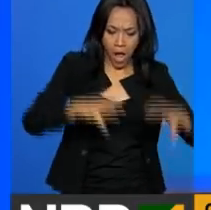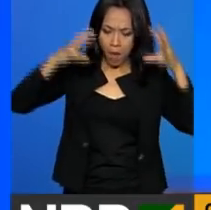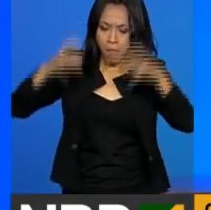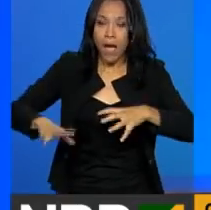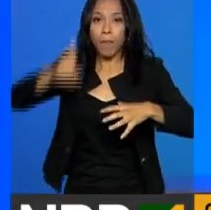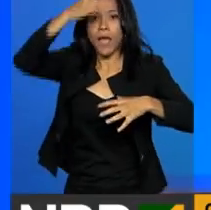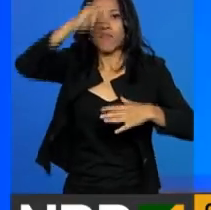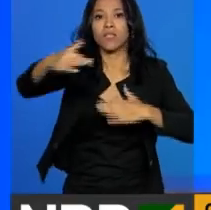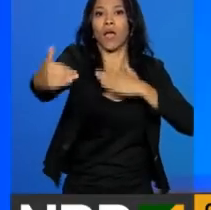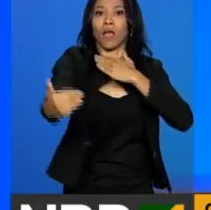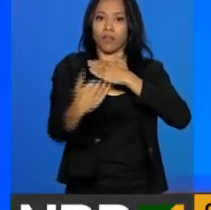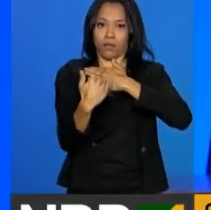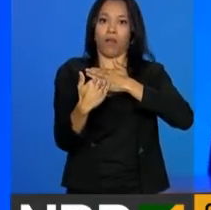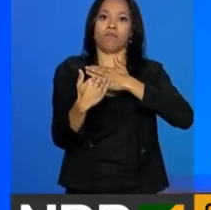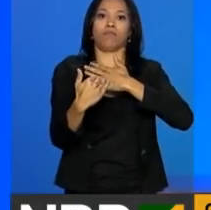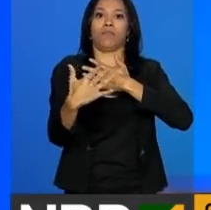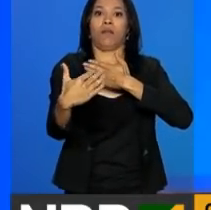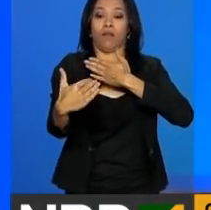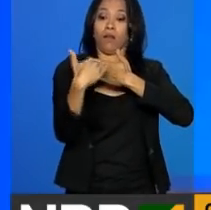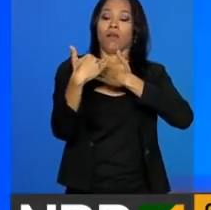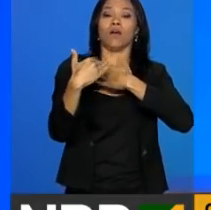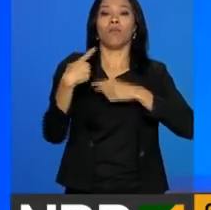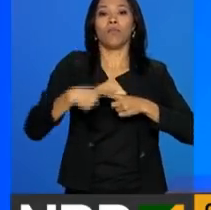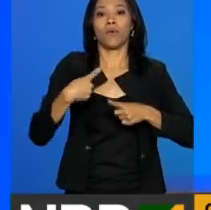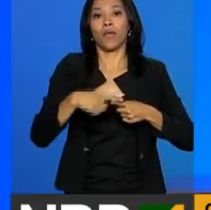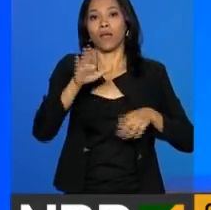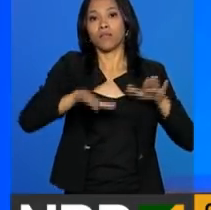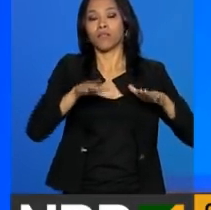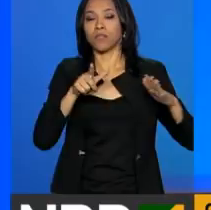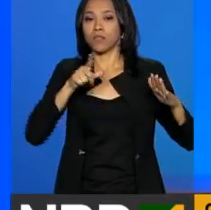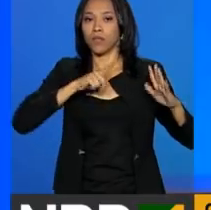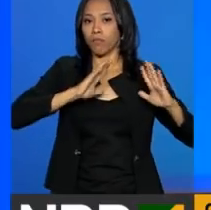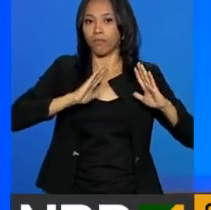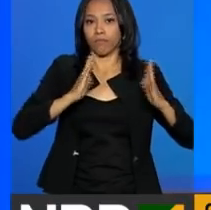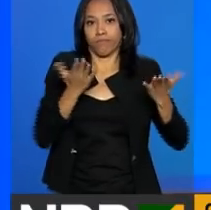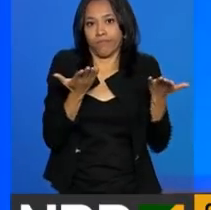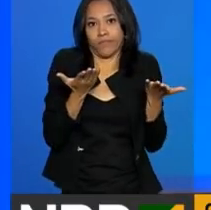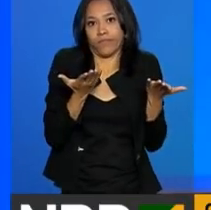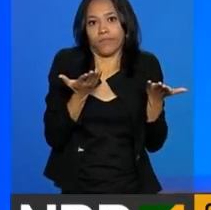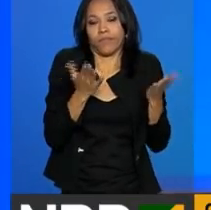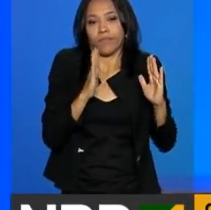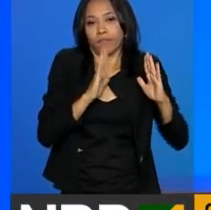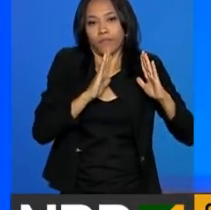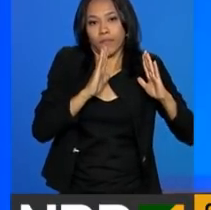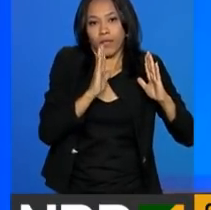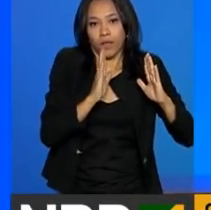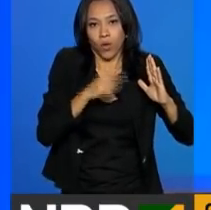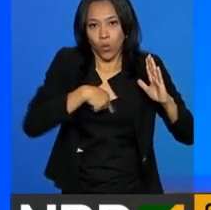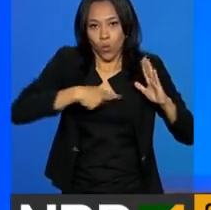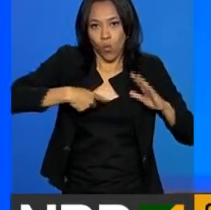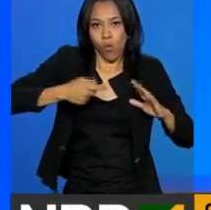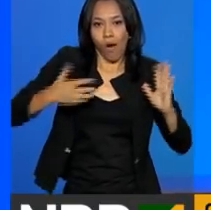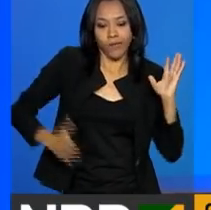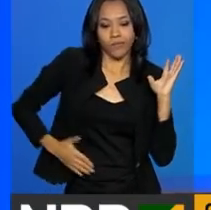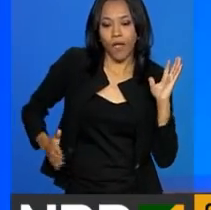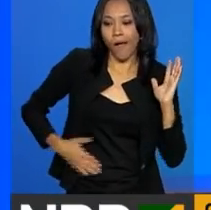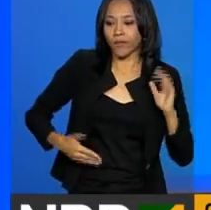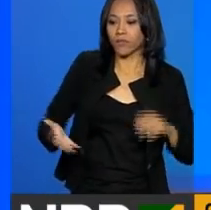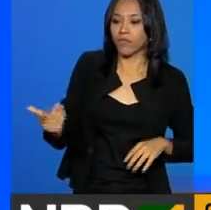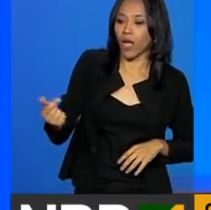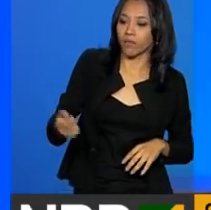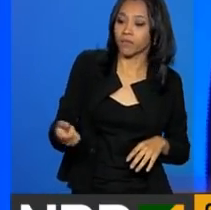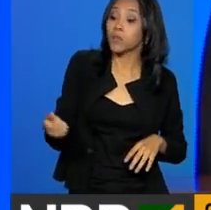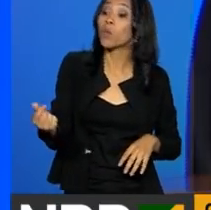de tudo né cobrança de ter uma casinha tem uma uma atividade qualquer o frei tatá da milícia organizada vai você tem que dar